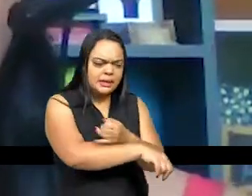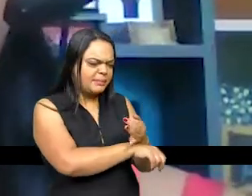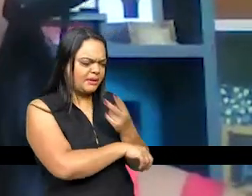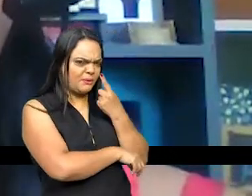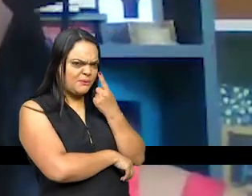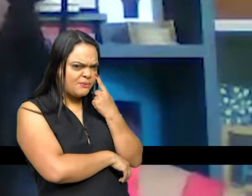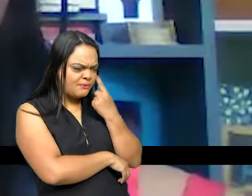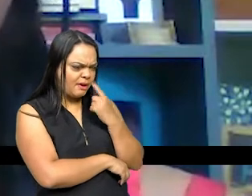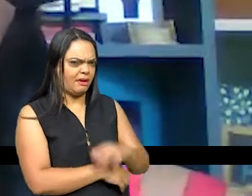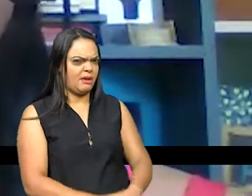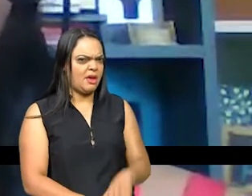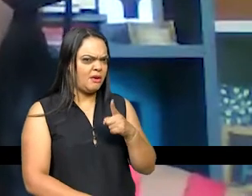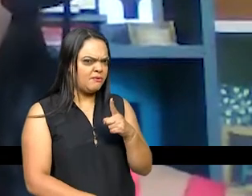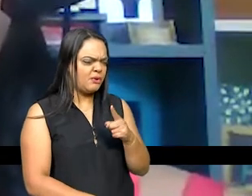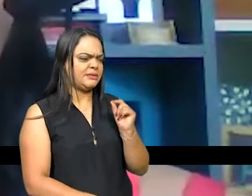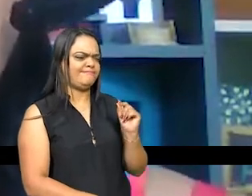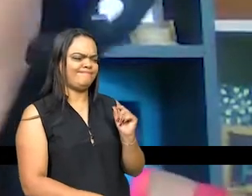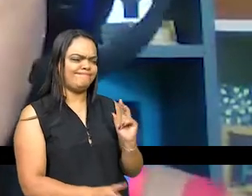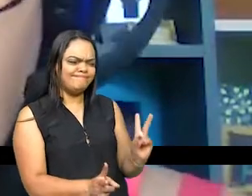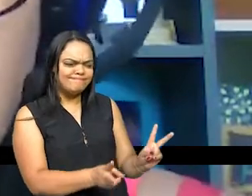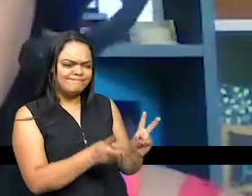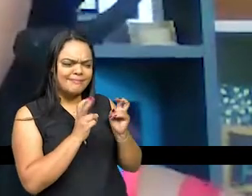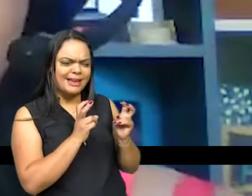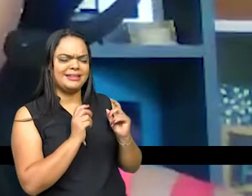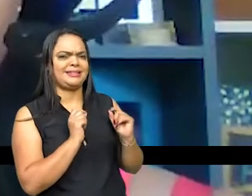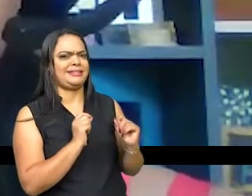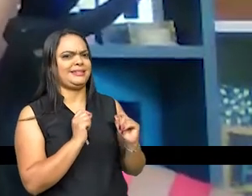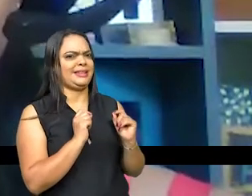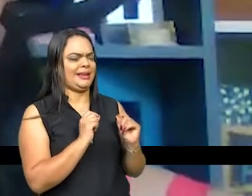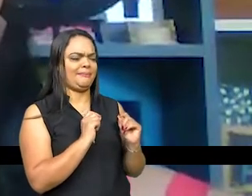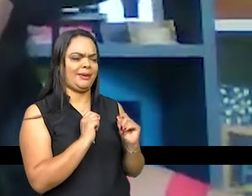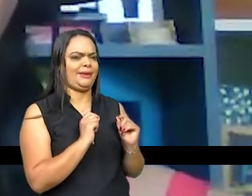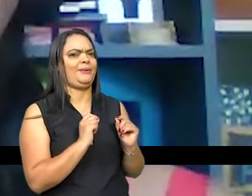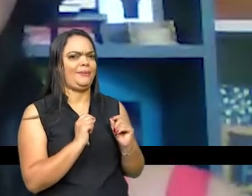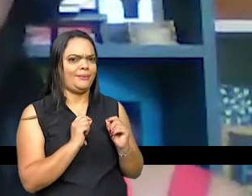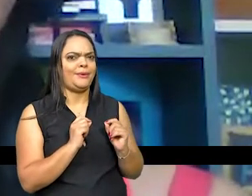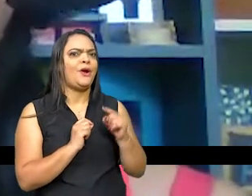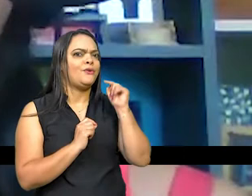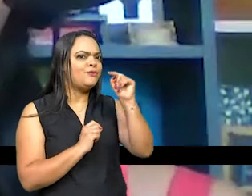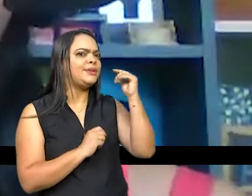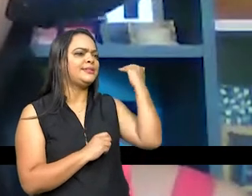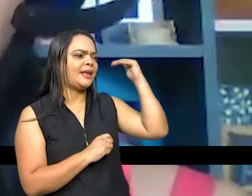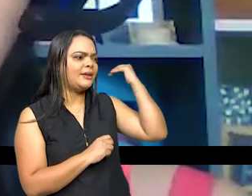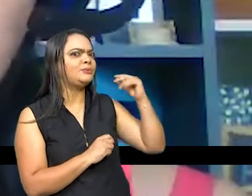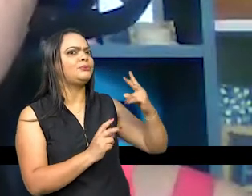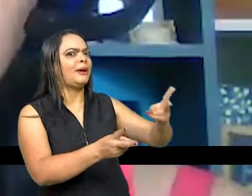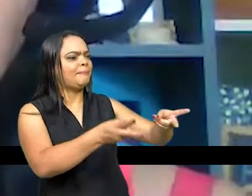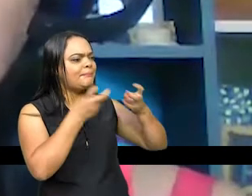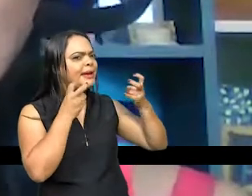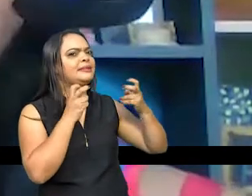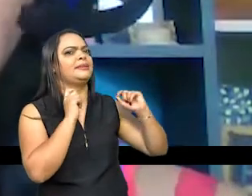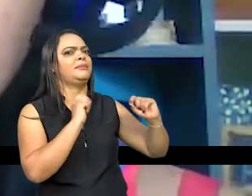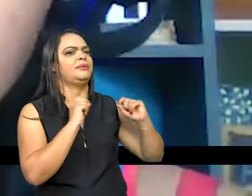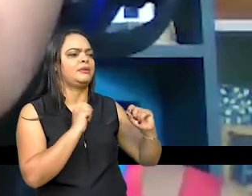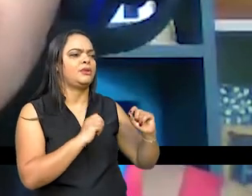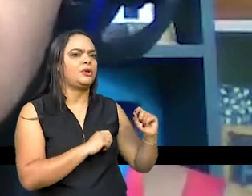vendo aquela cena, e se tu tá vivendo organicamente a partir dessa perspectiva, tu adulto vai perceber primeiro